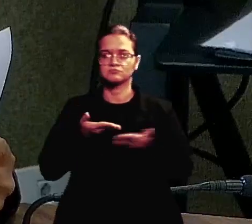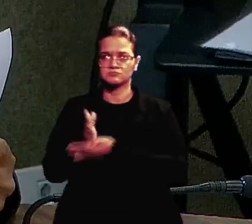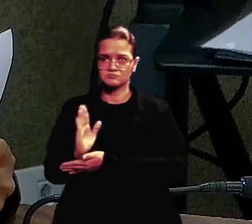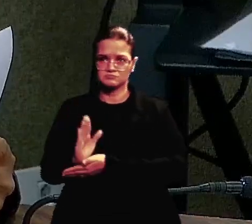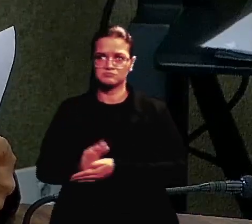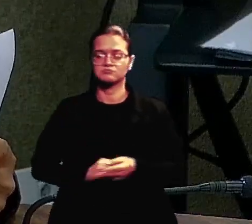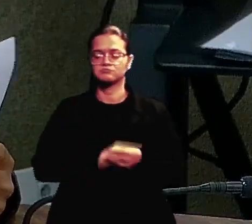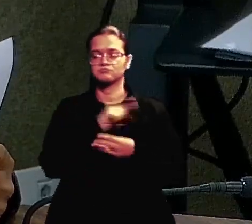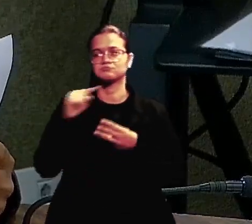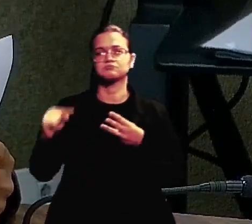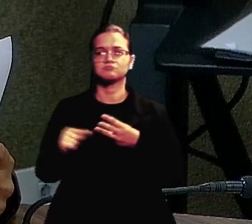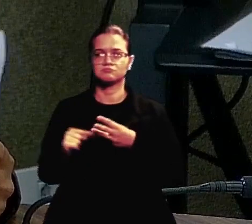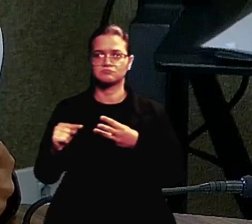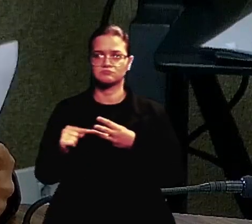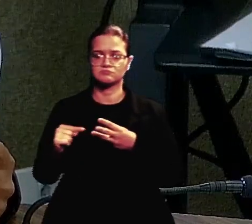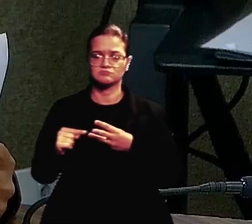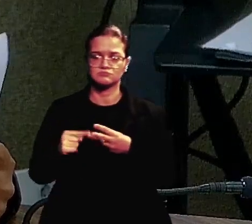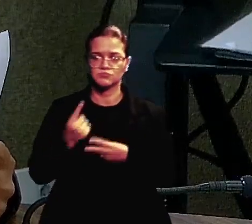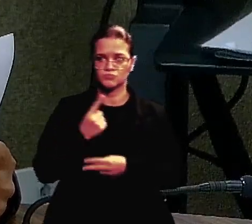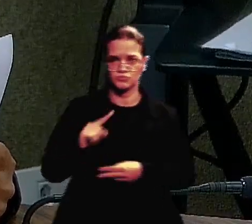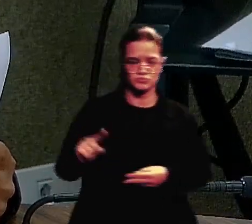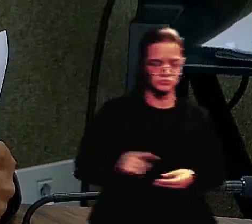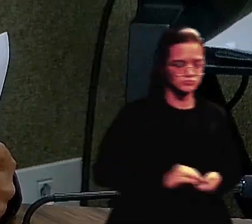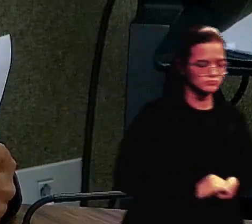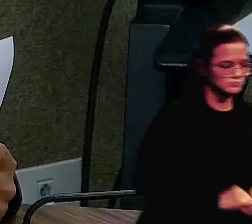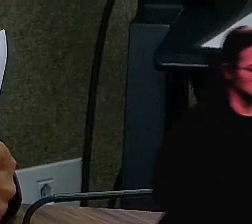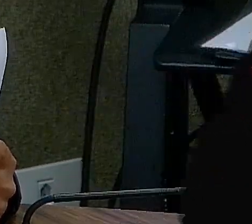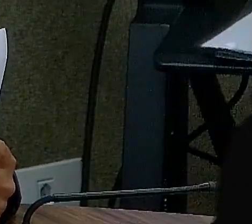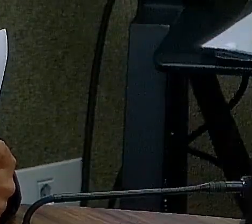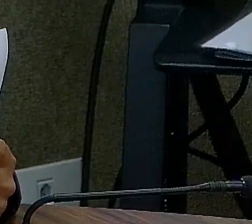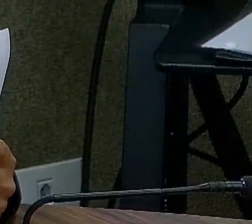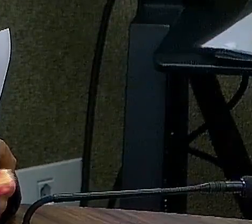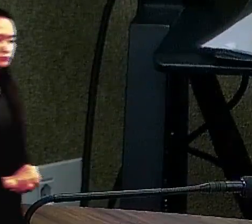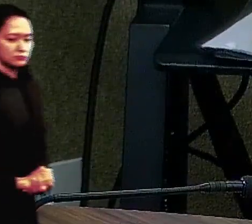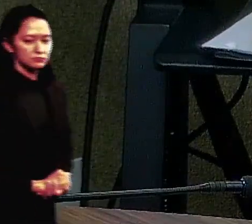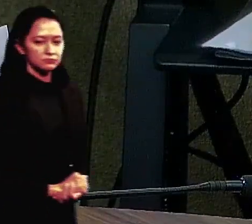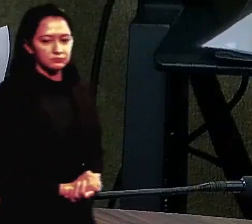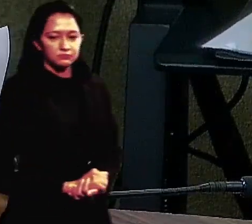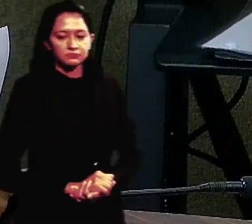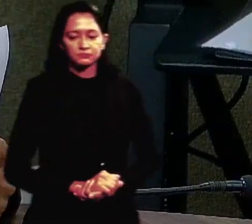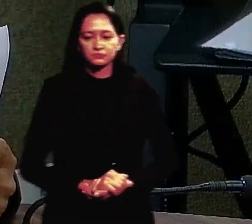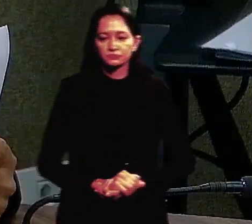manifestem. Projeto aprovado. E, finalmente, projeto de número